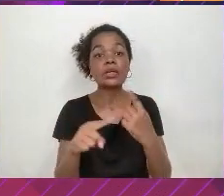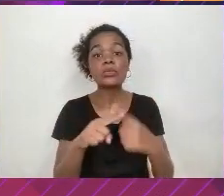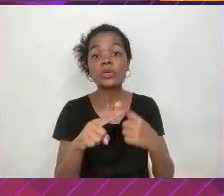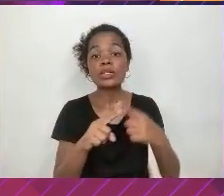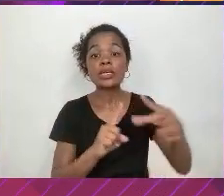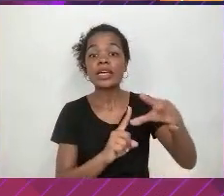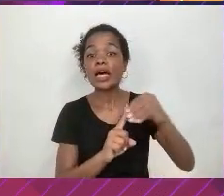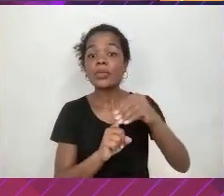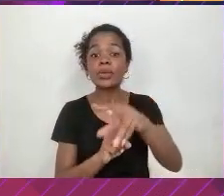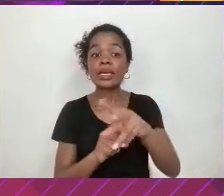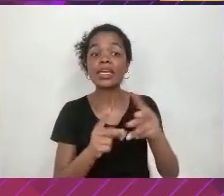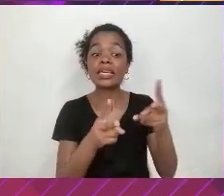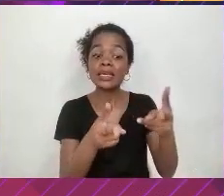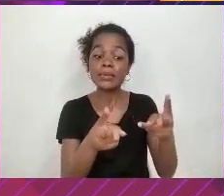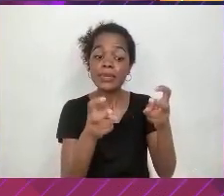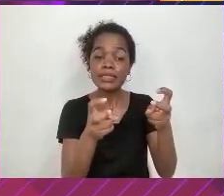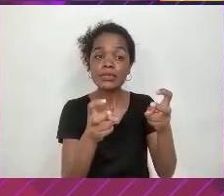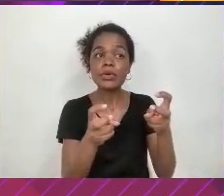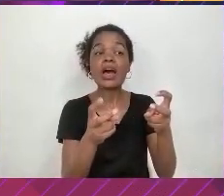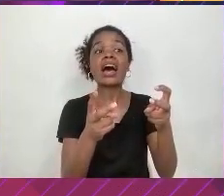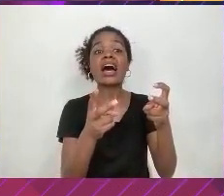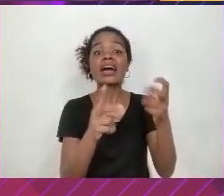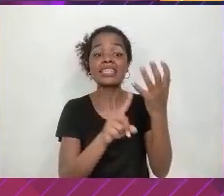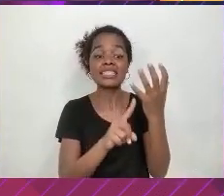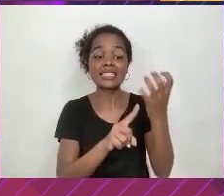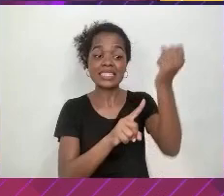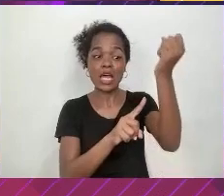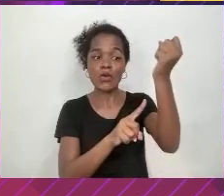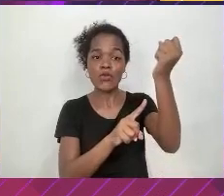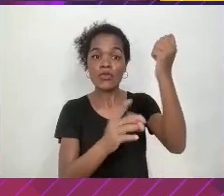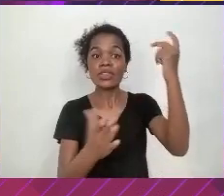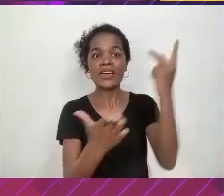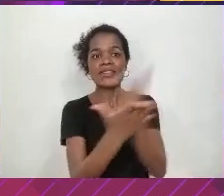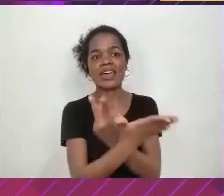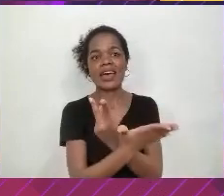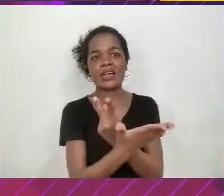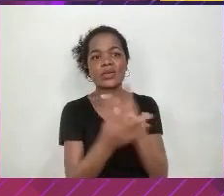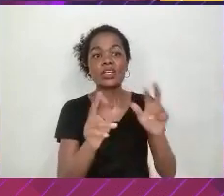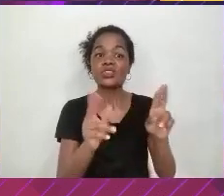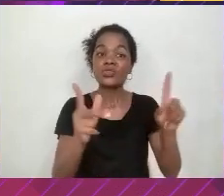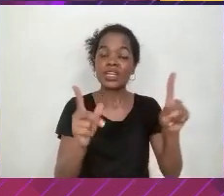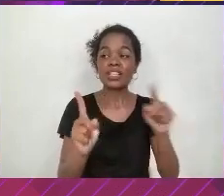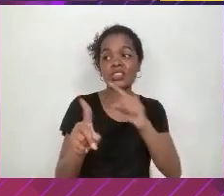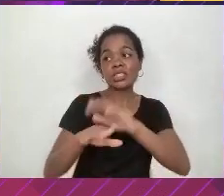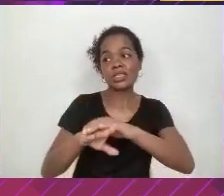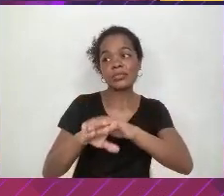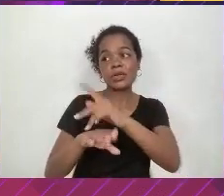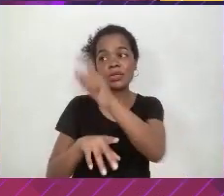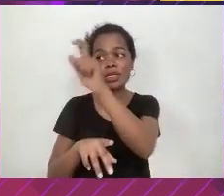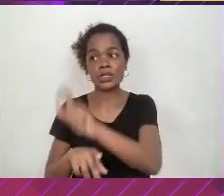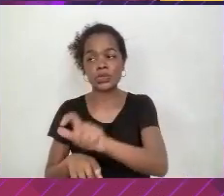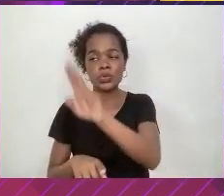foi salvo o dado errado, então ele foi ali salvo num formato diferente do que era esperado pela API,